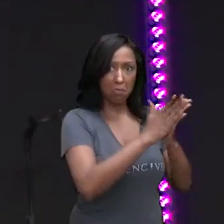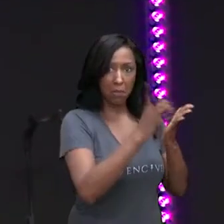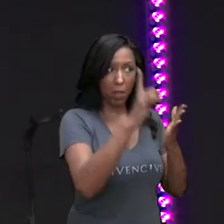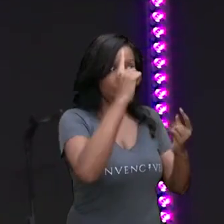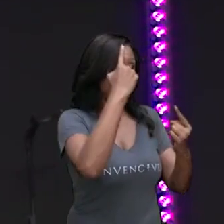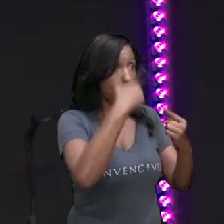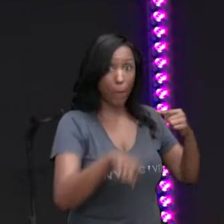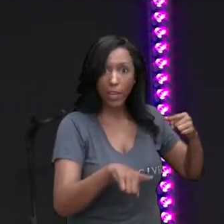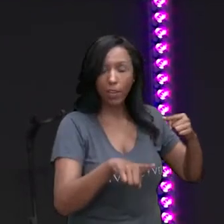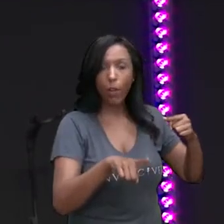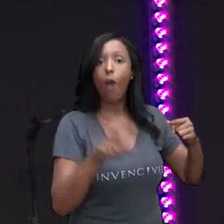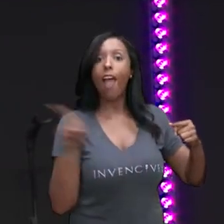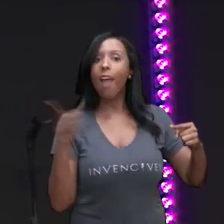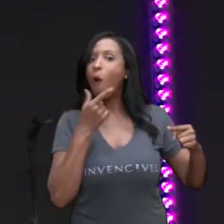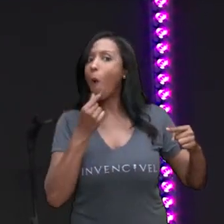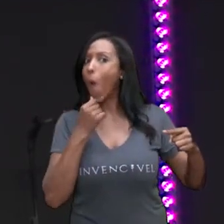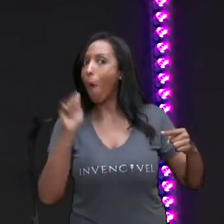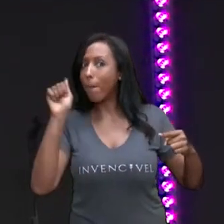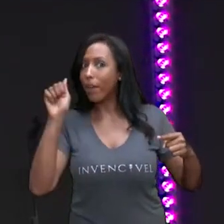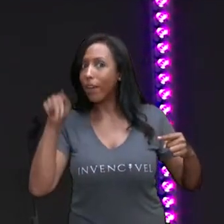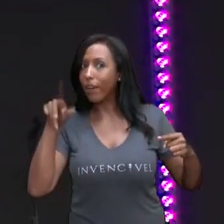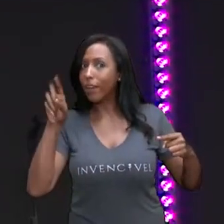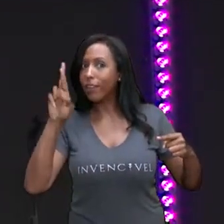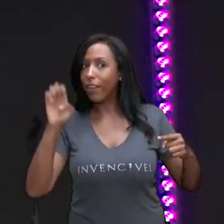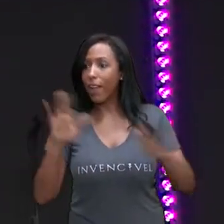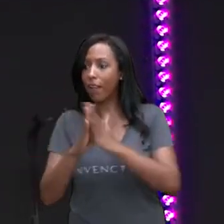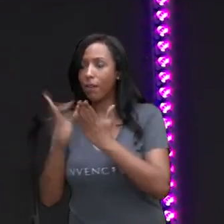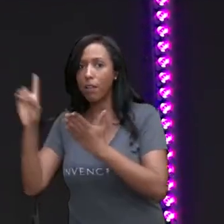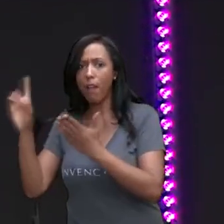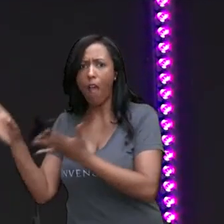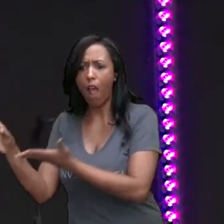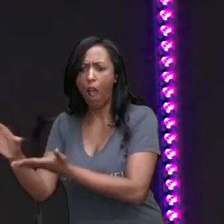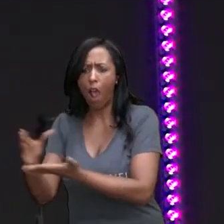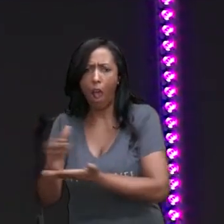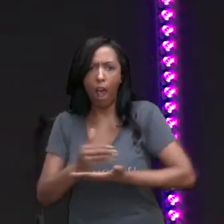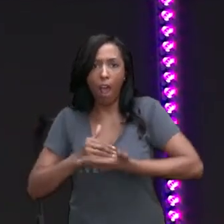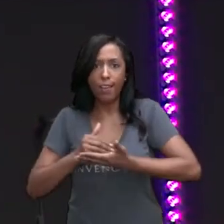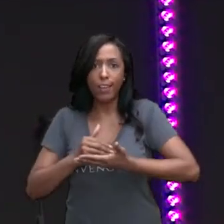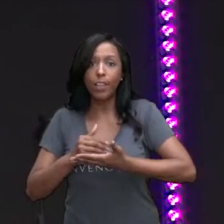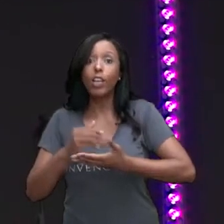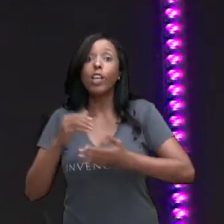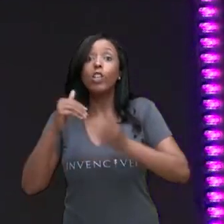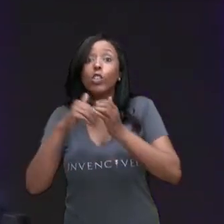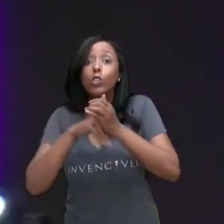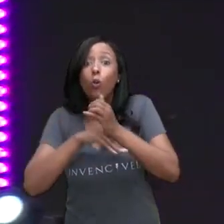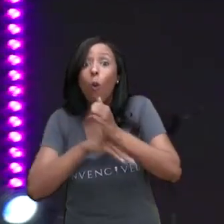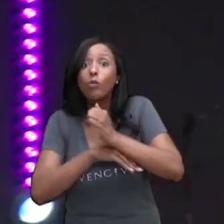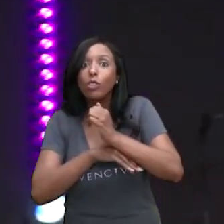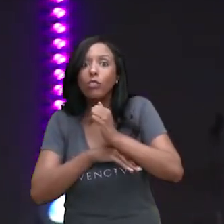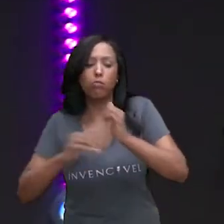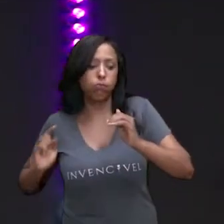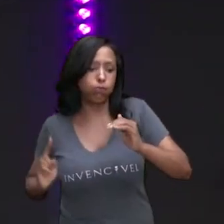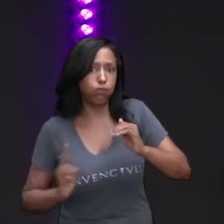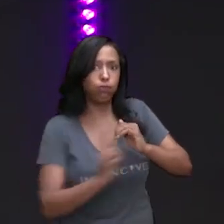Deus. Só que é o seguinte, pegou umas cadeiazinhas, pegou umas situações difíceis, pegou alguns